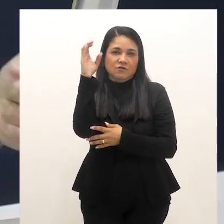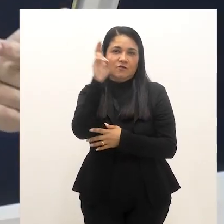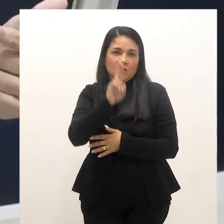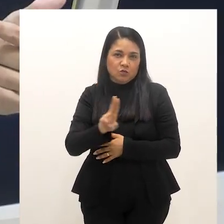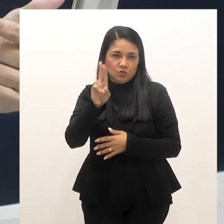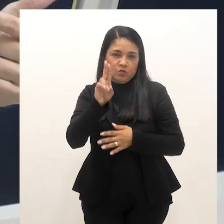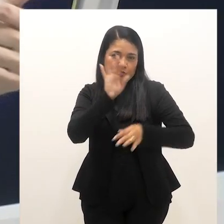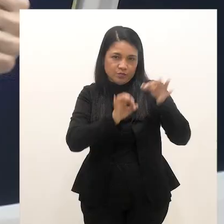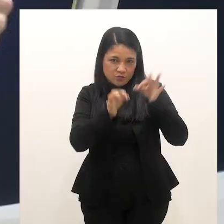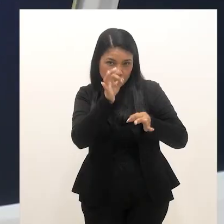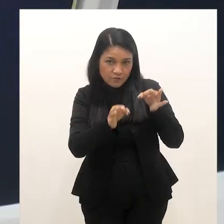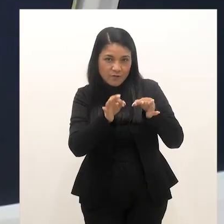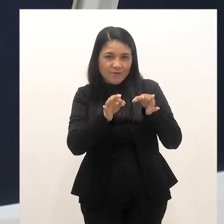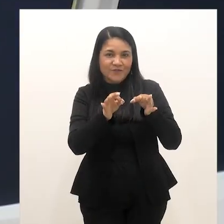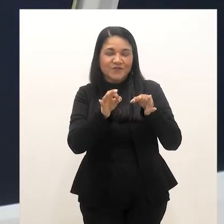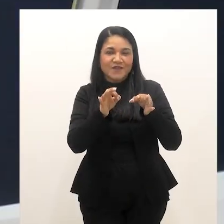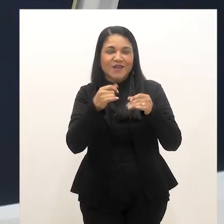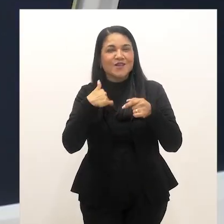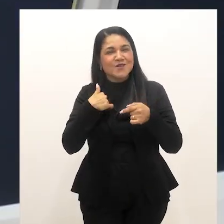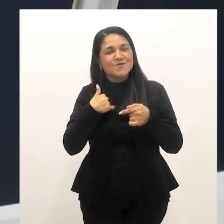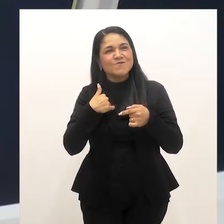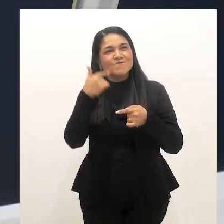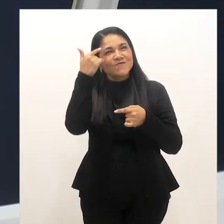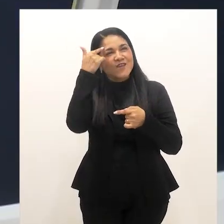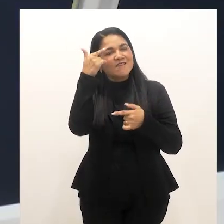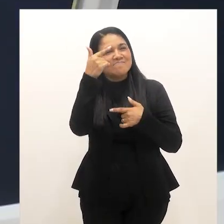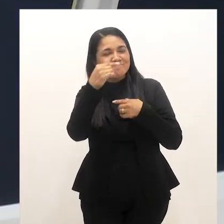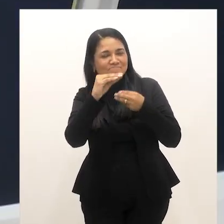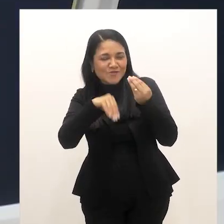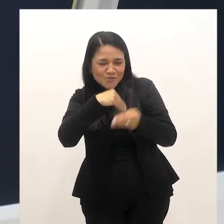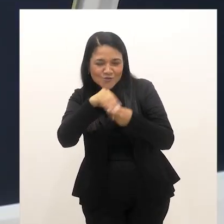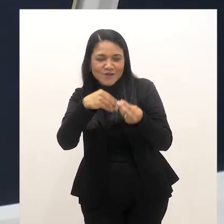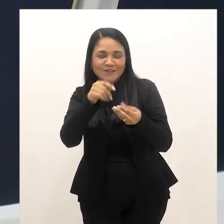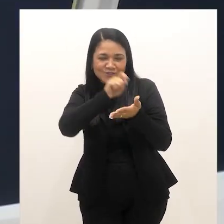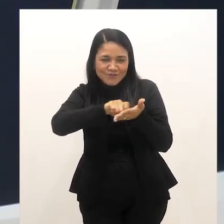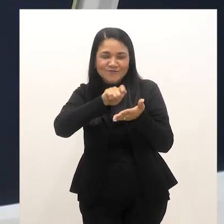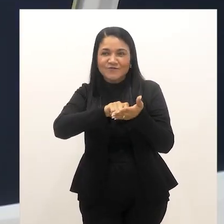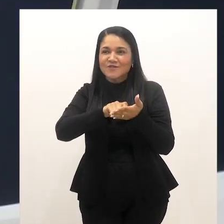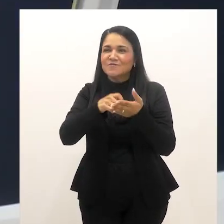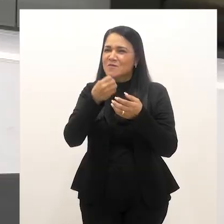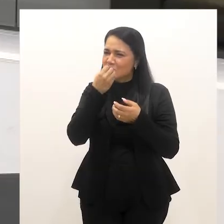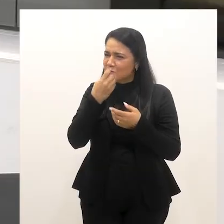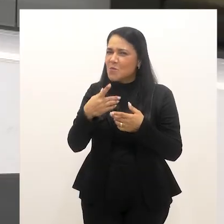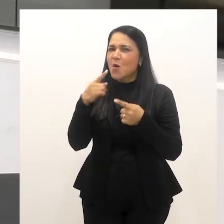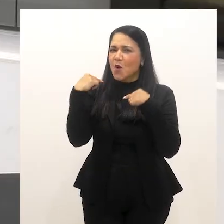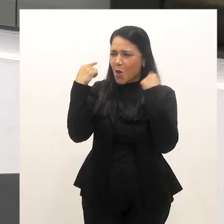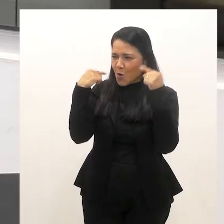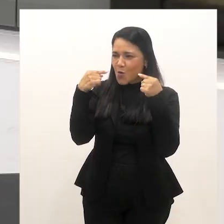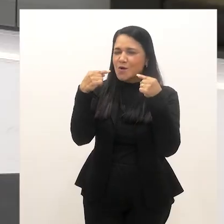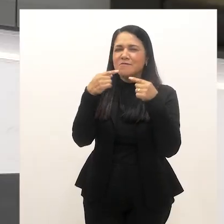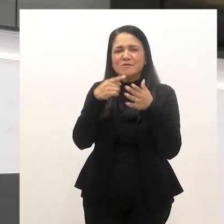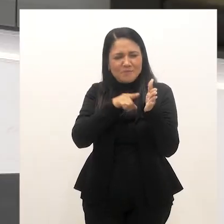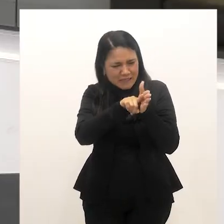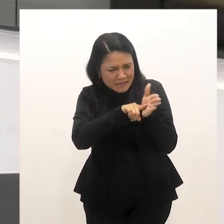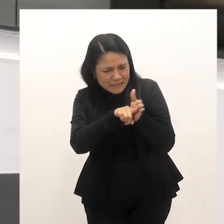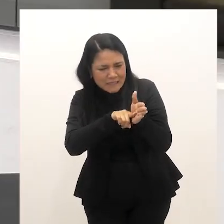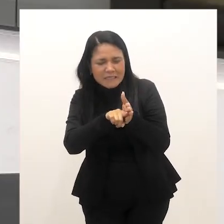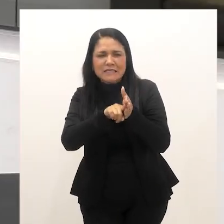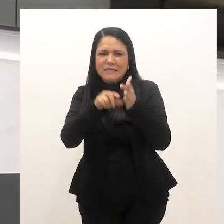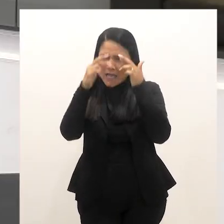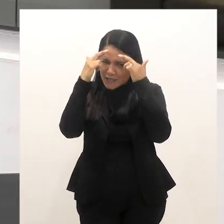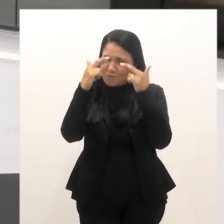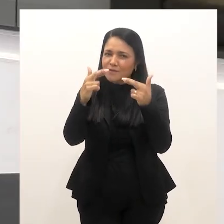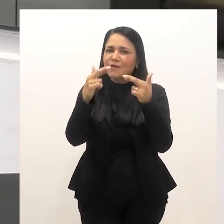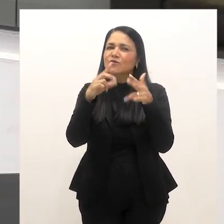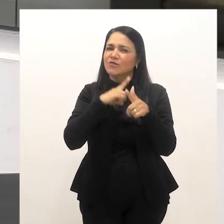para justificar. É uma loucura. E aí eu fui brincando com isso. É uma loucura, mas com o máximo respeito de muita